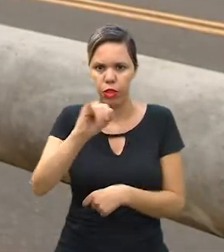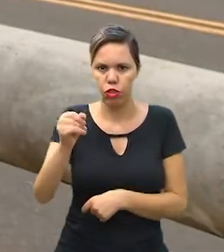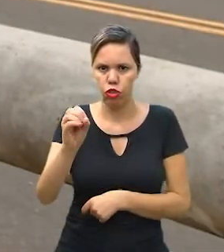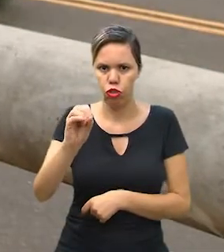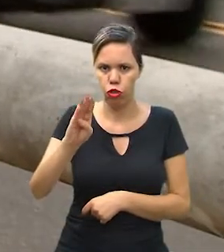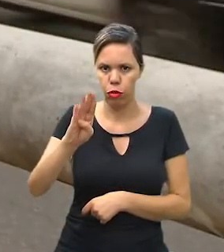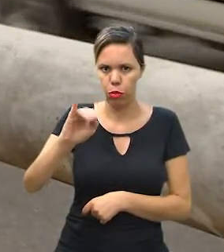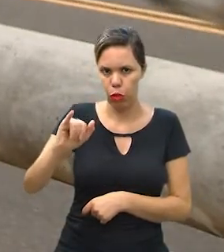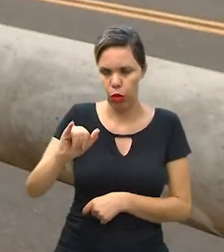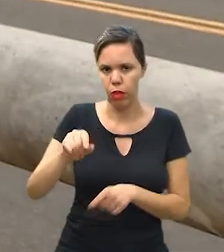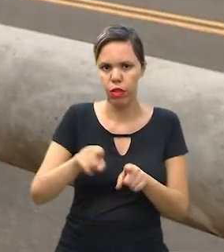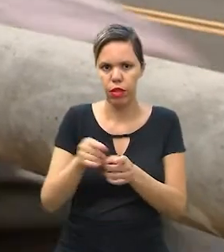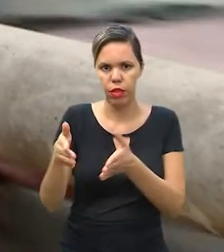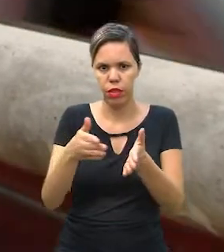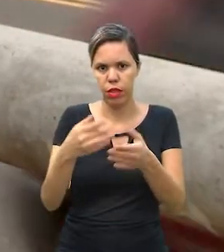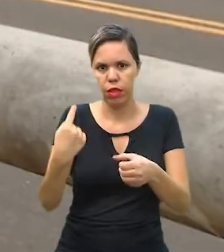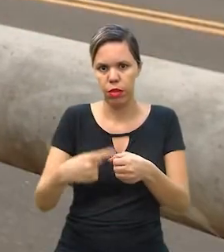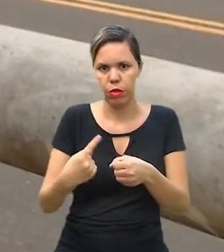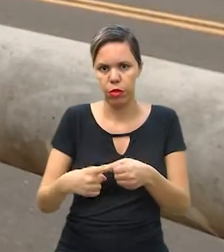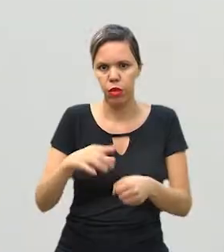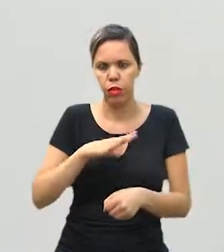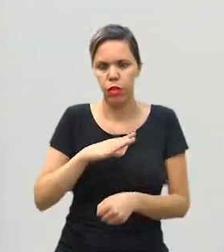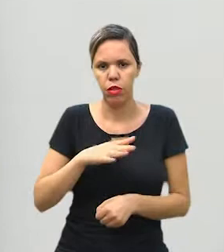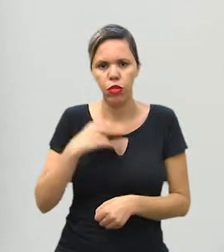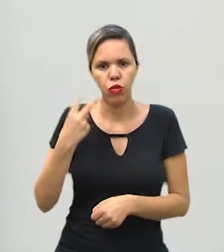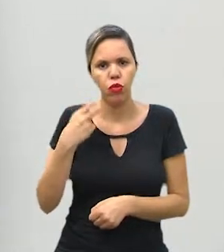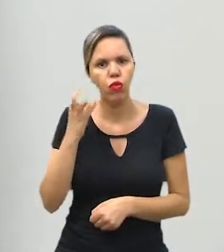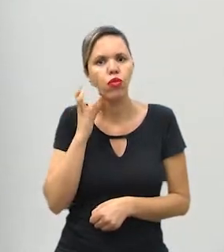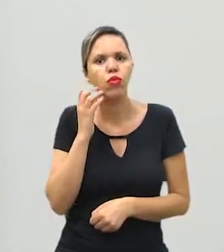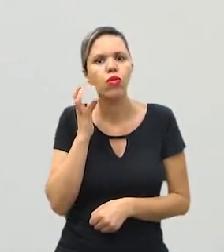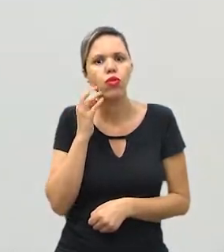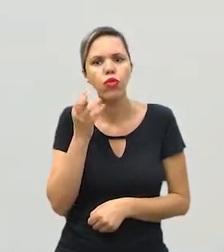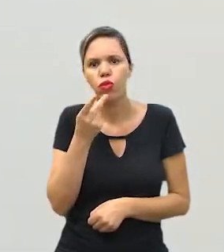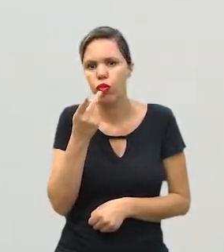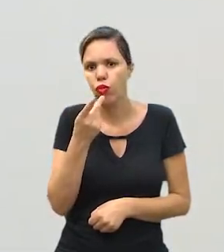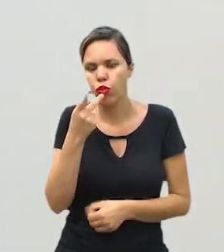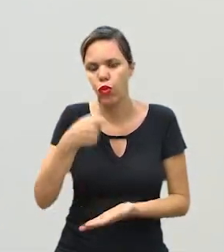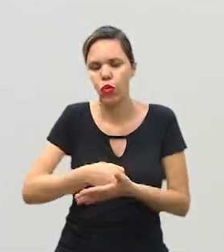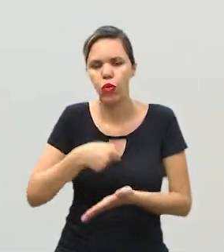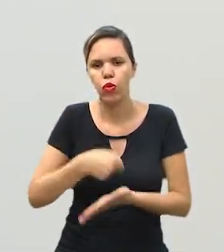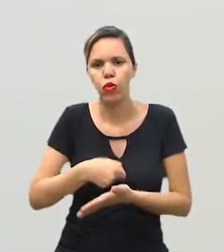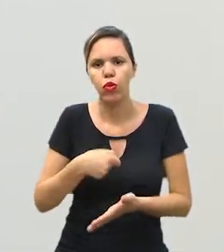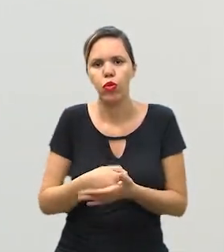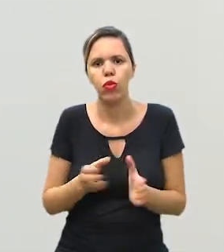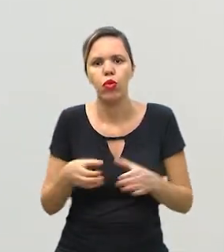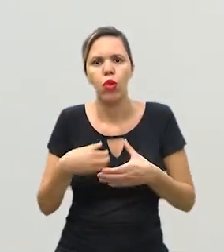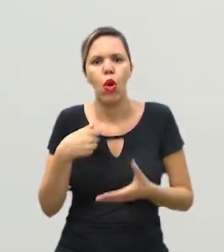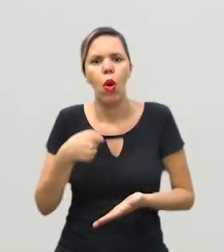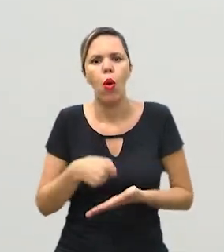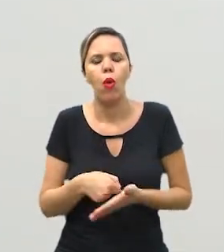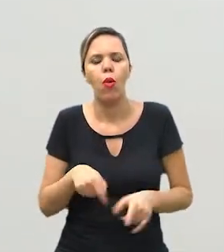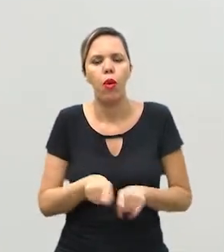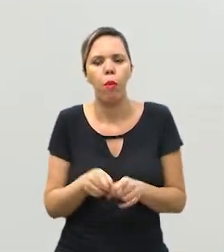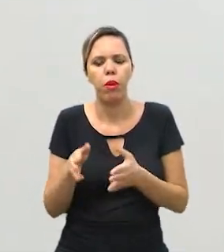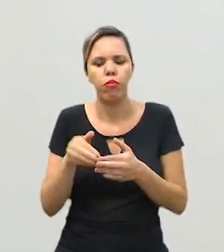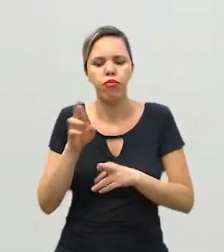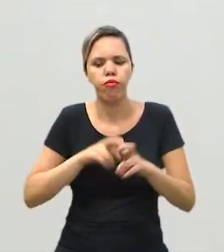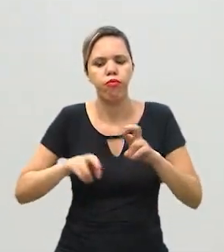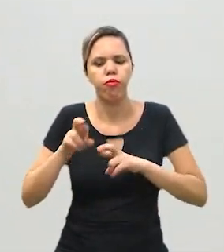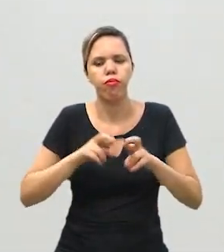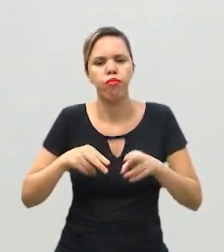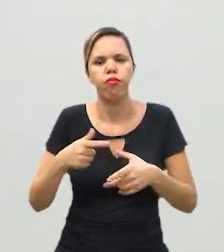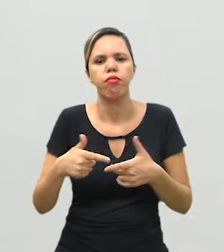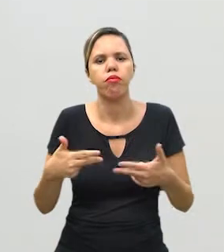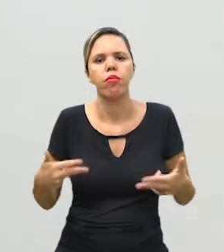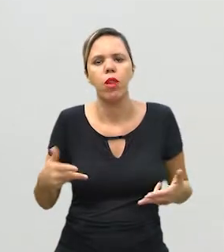Avenida John Boyd Dunlop em Estrada Municipal o vereador Igor Diego fala sobre a obrigação da comissão de cobrar e